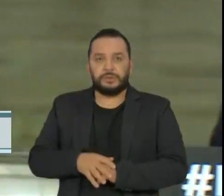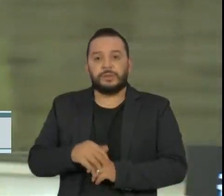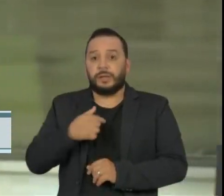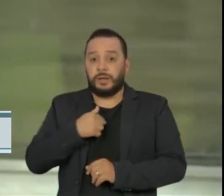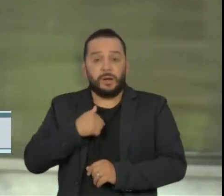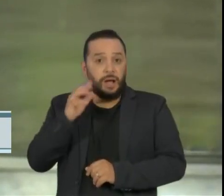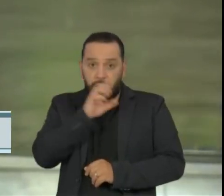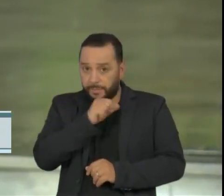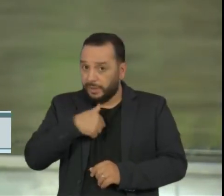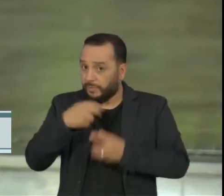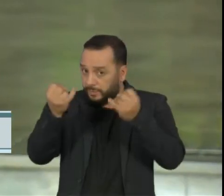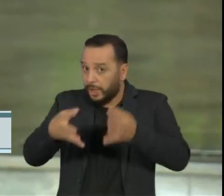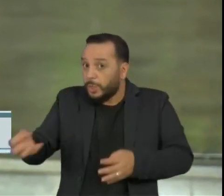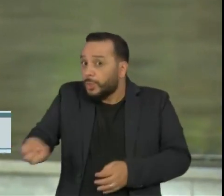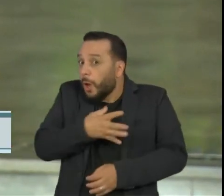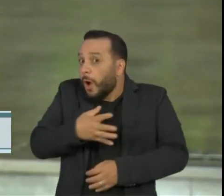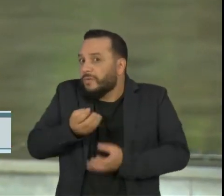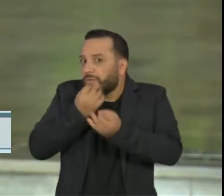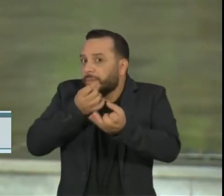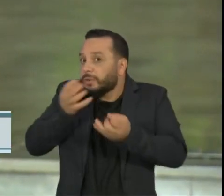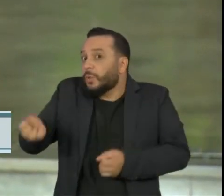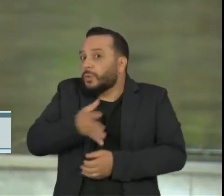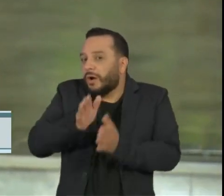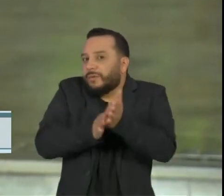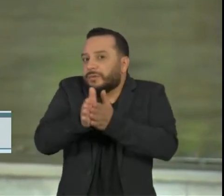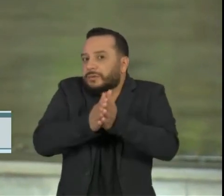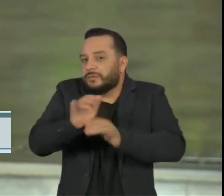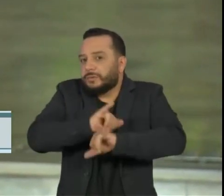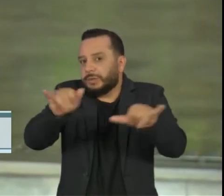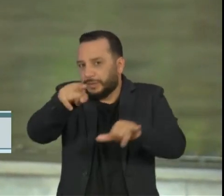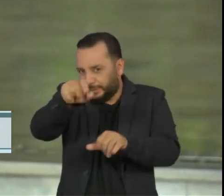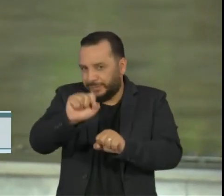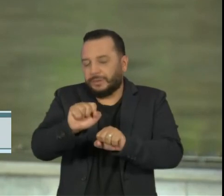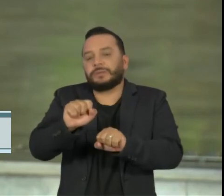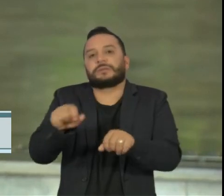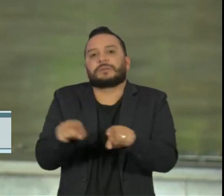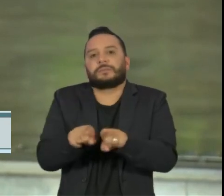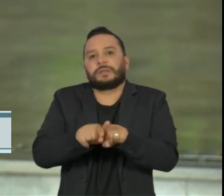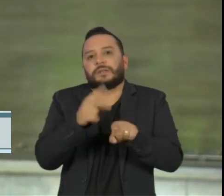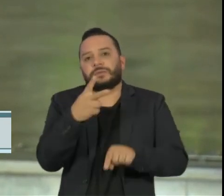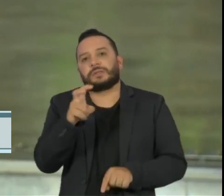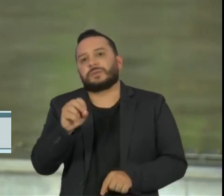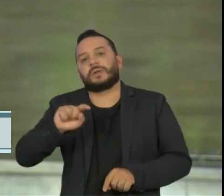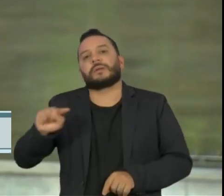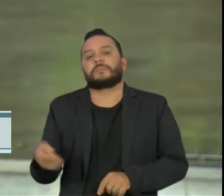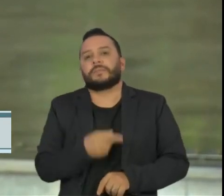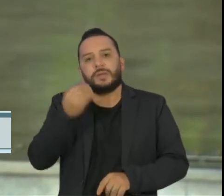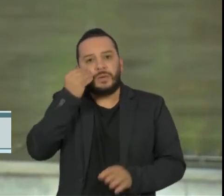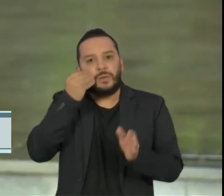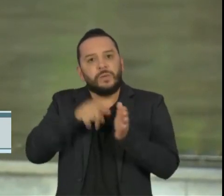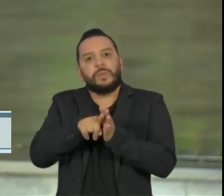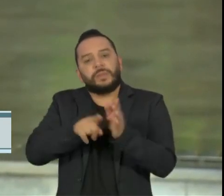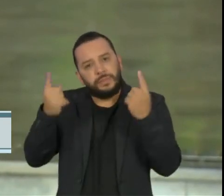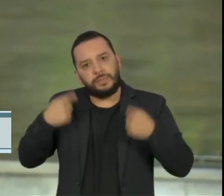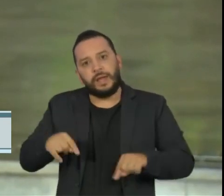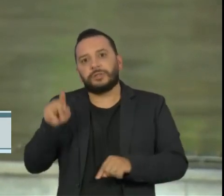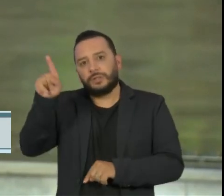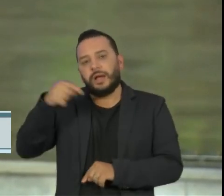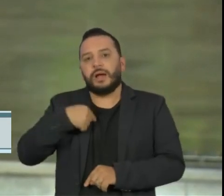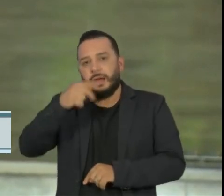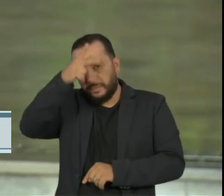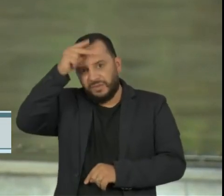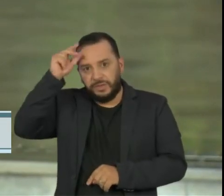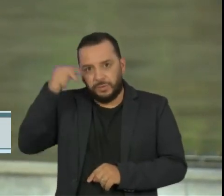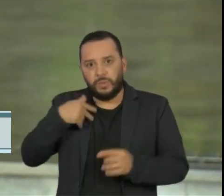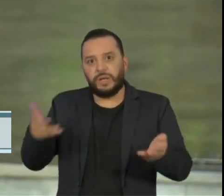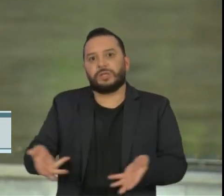furo, então. A gente vai distribuir, são 250 mil kits de testes para as prefeituras, exatamente para